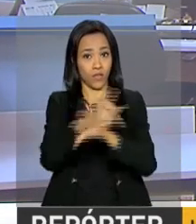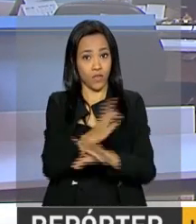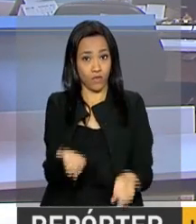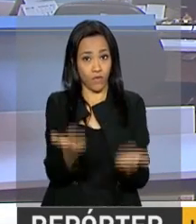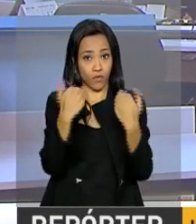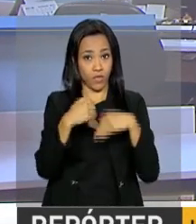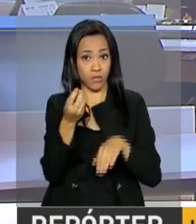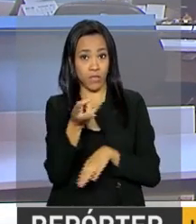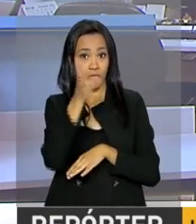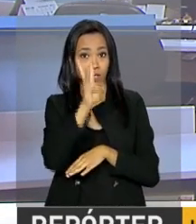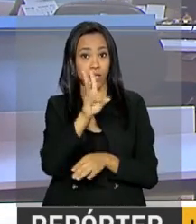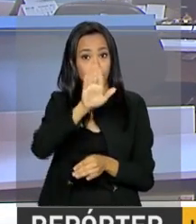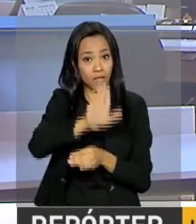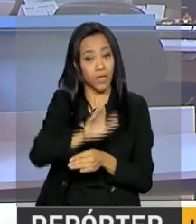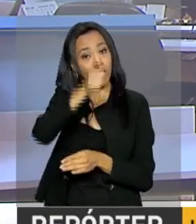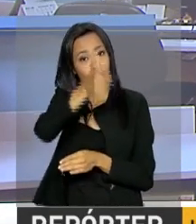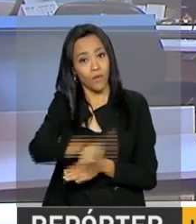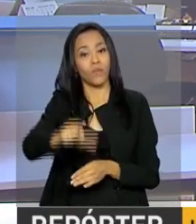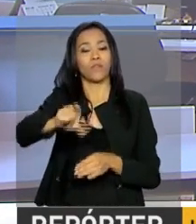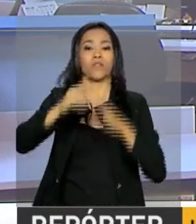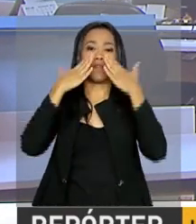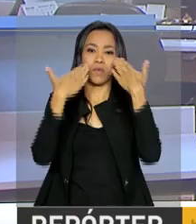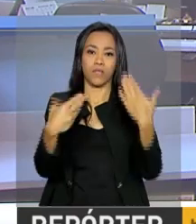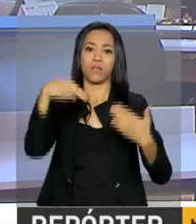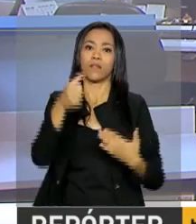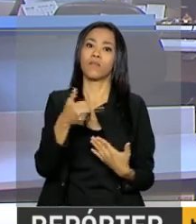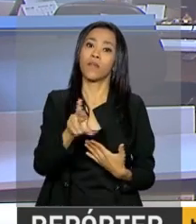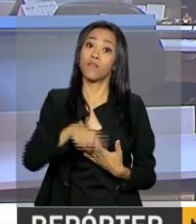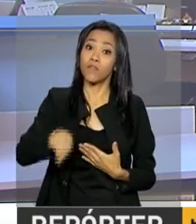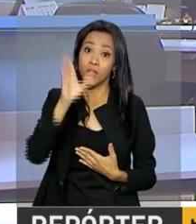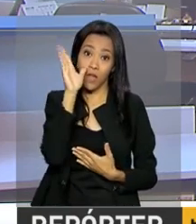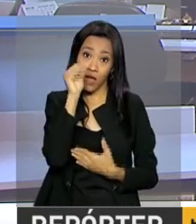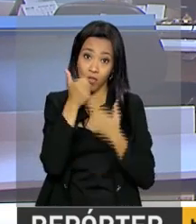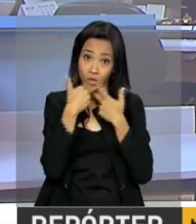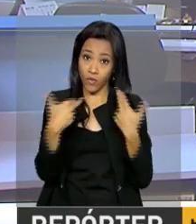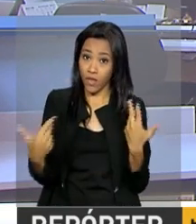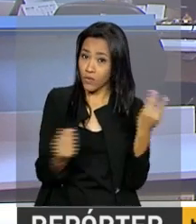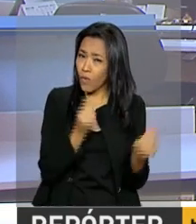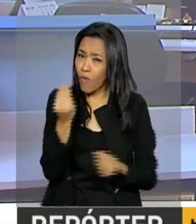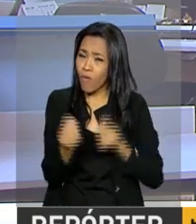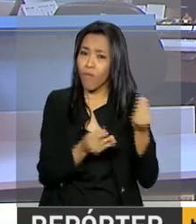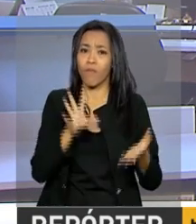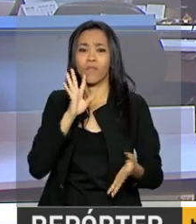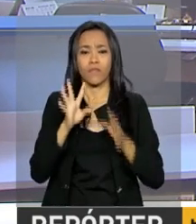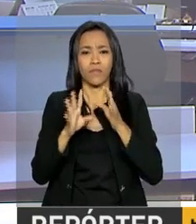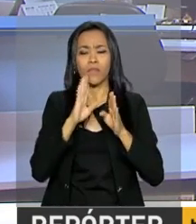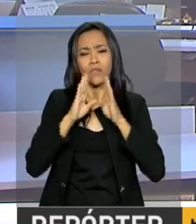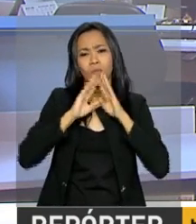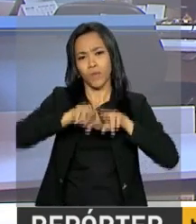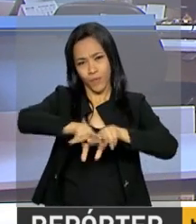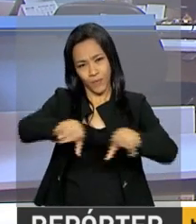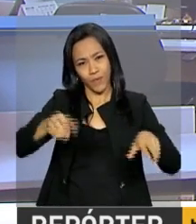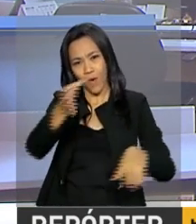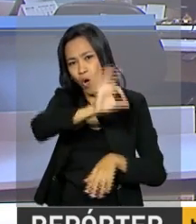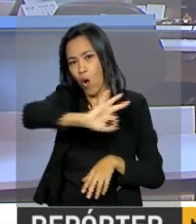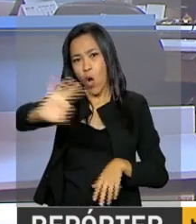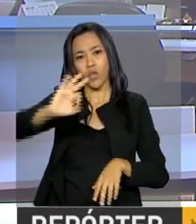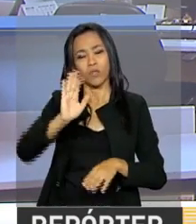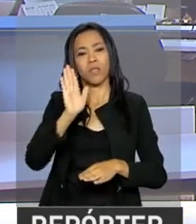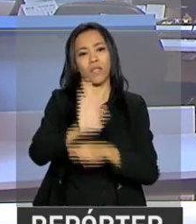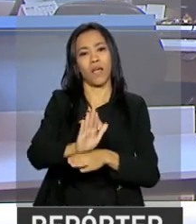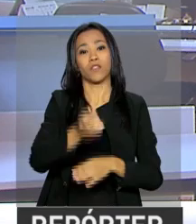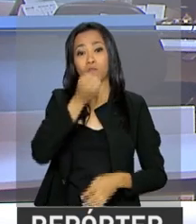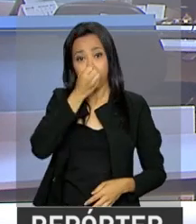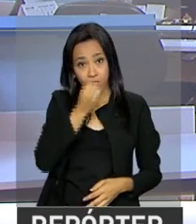às 15h na próxima edição do Repórter NBR. Acompanhe as novidades também em nossas redes sociais. Uma ótima tarde para